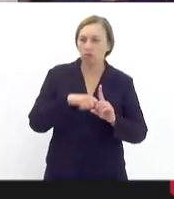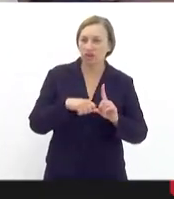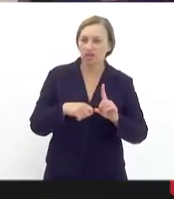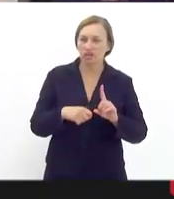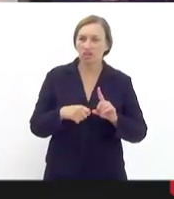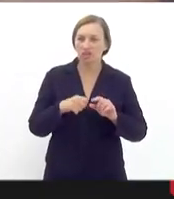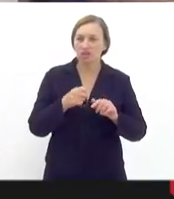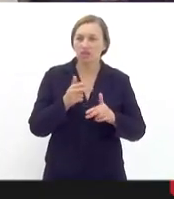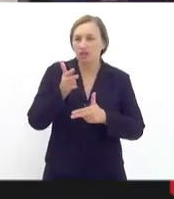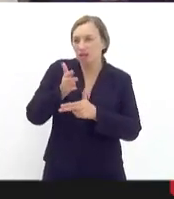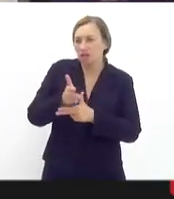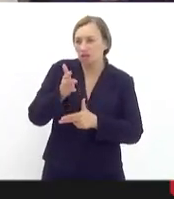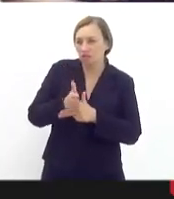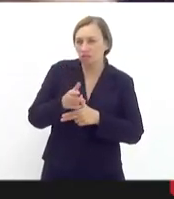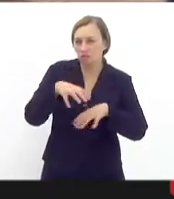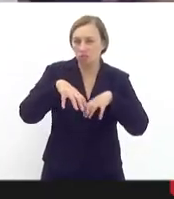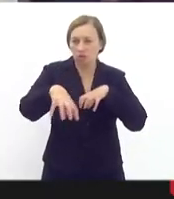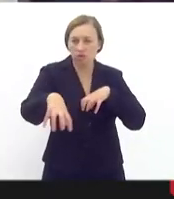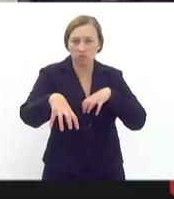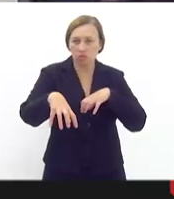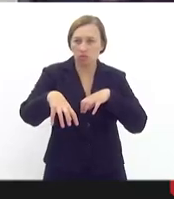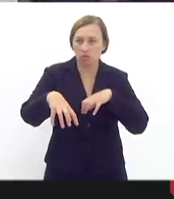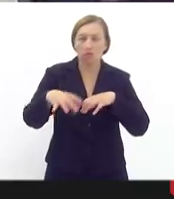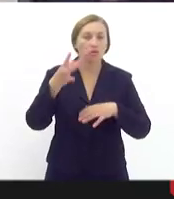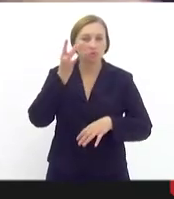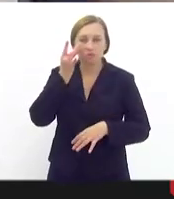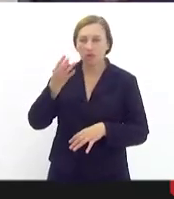remotos, presenciais e remotos, aberto para